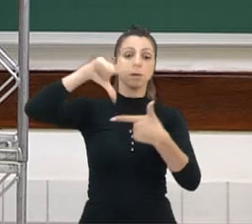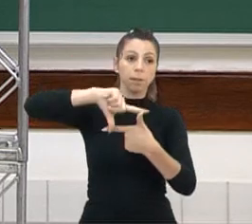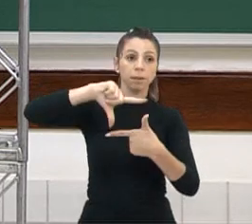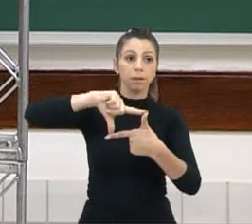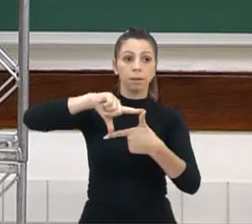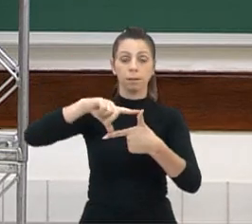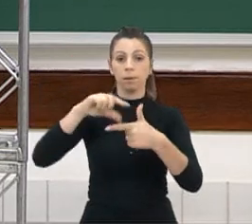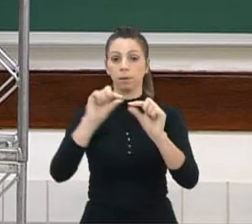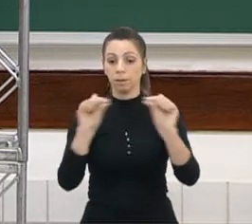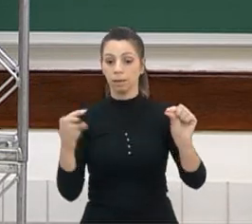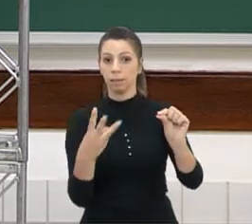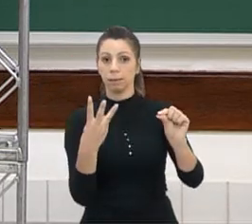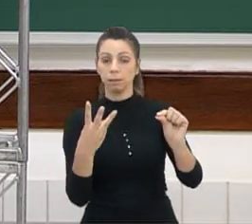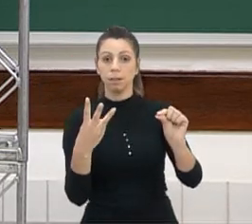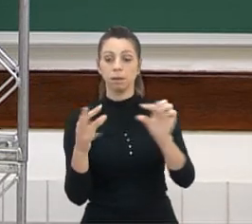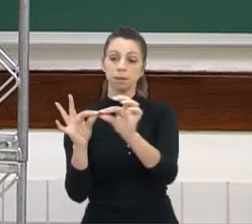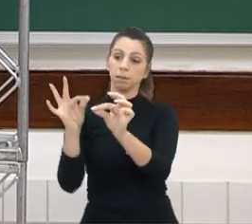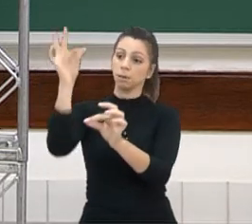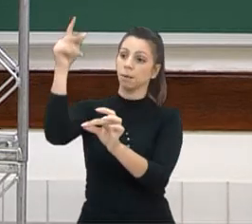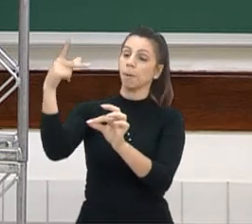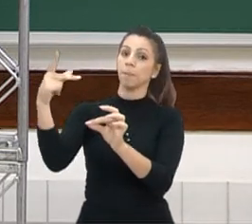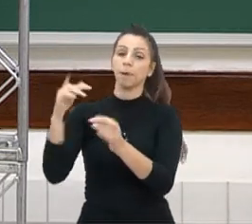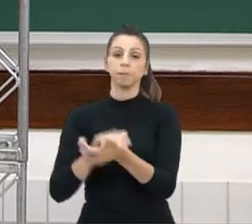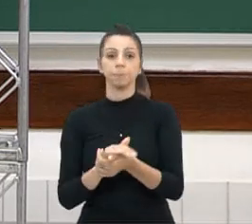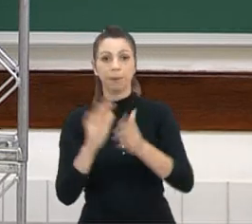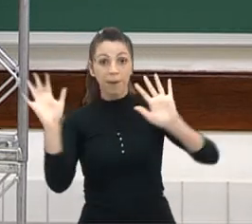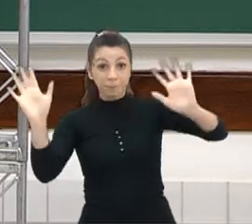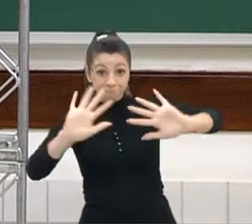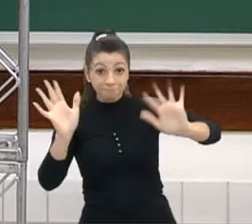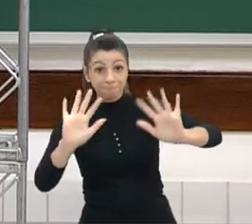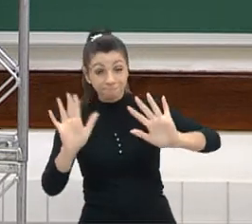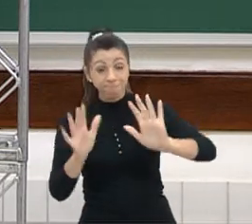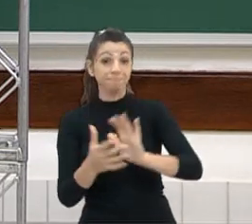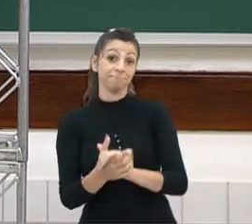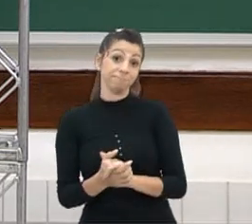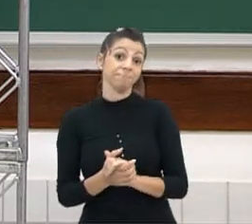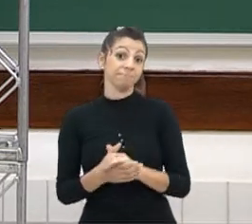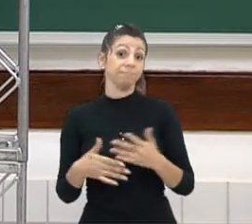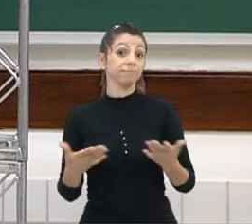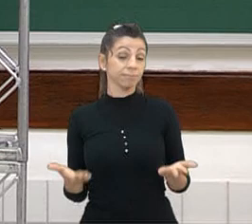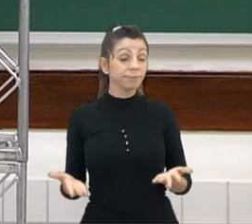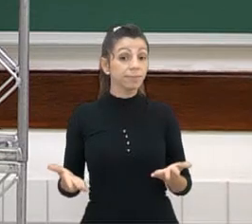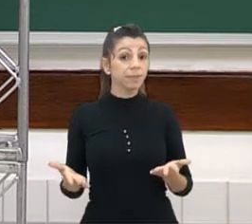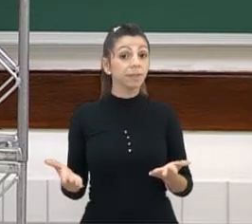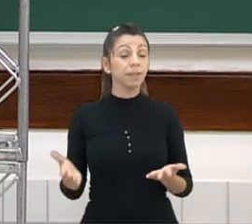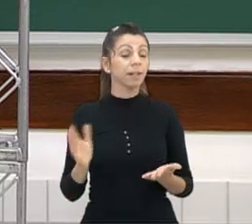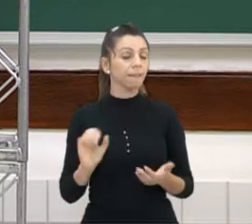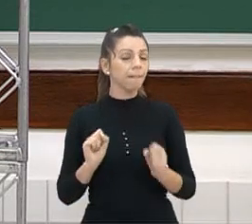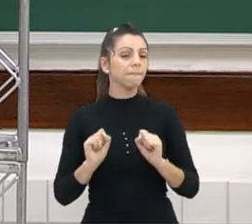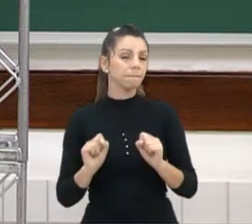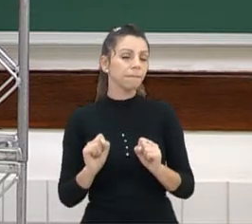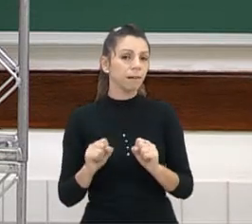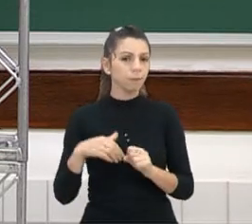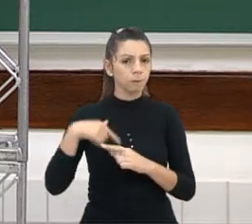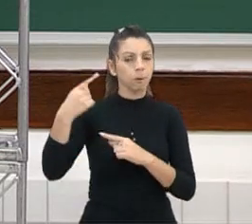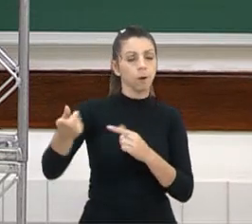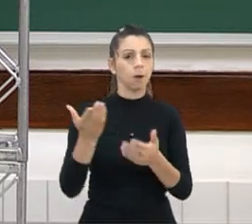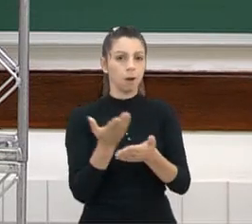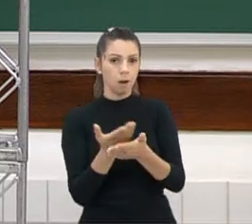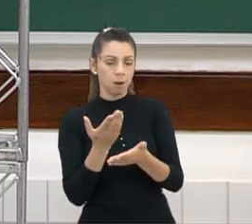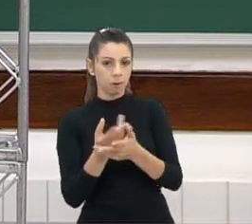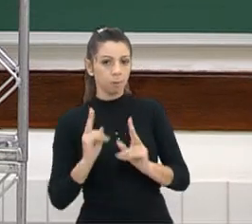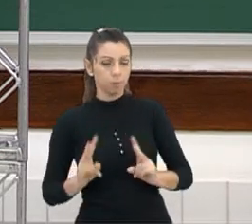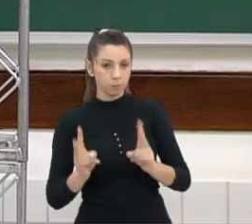p, certo? Por aqui eu me despeço. Nós temos muita coisa ainda para falar de monômios e polinômios, mas nós